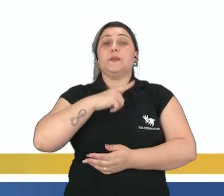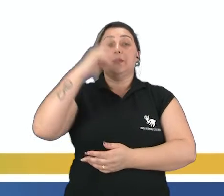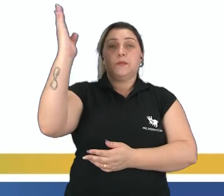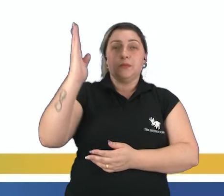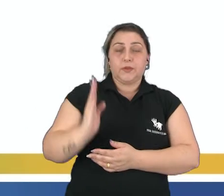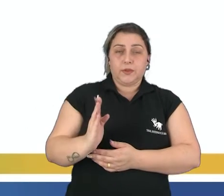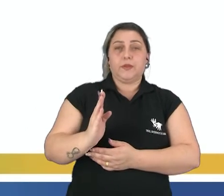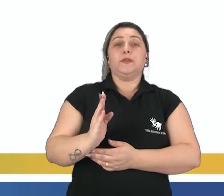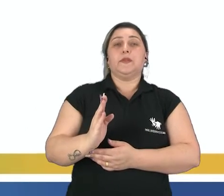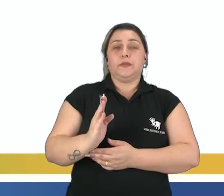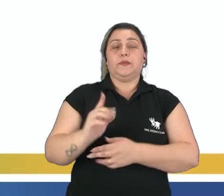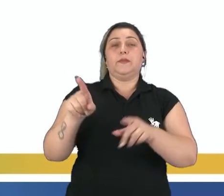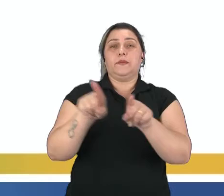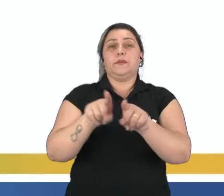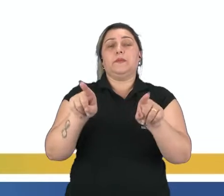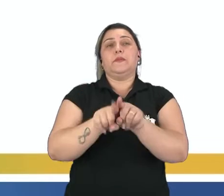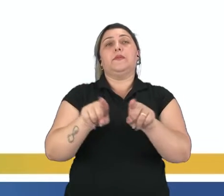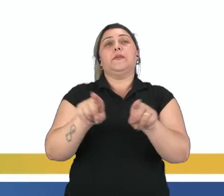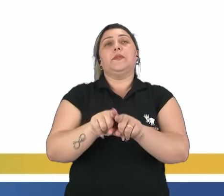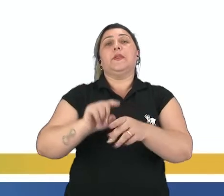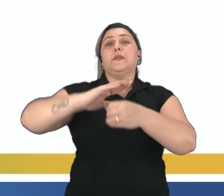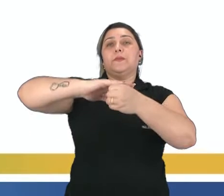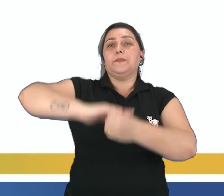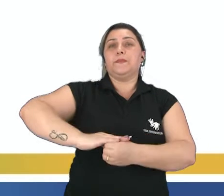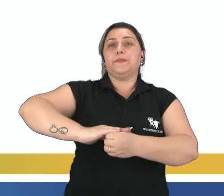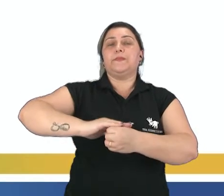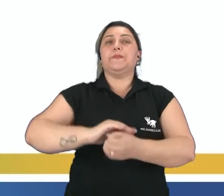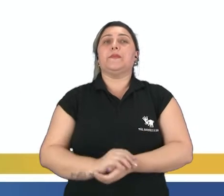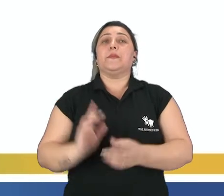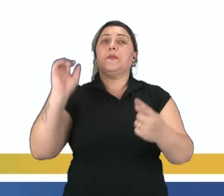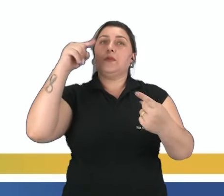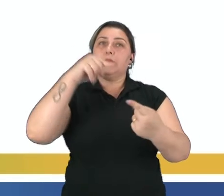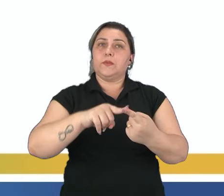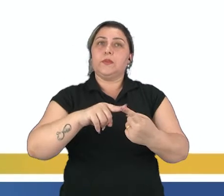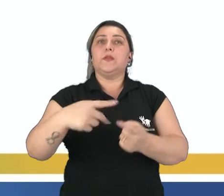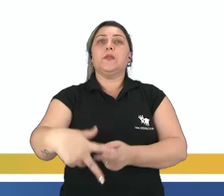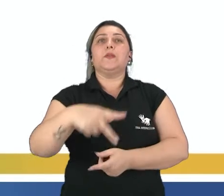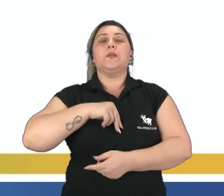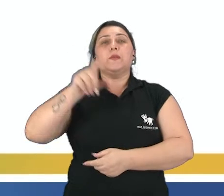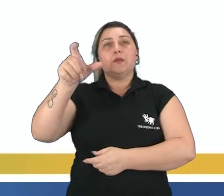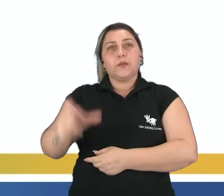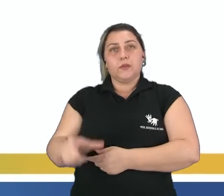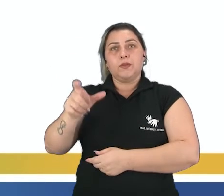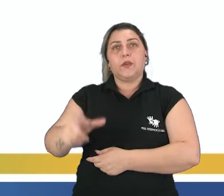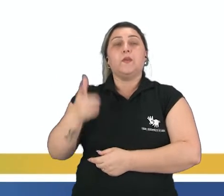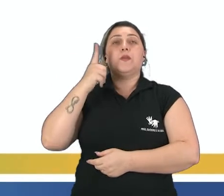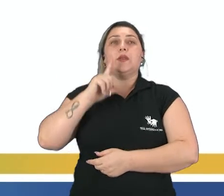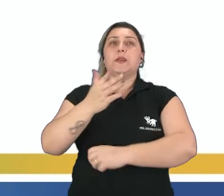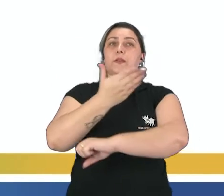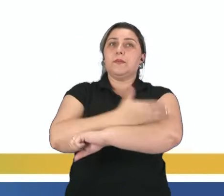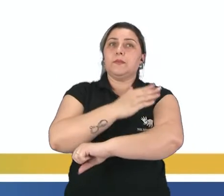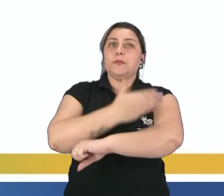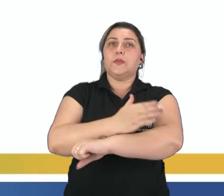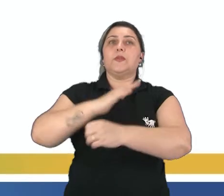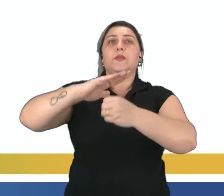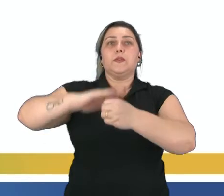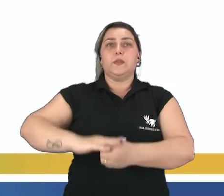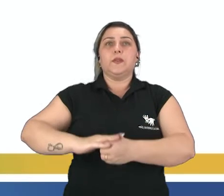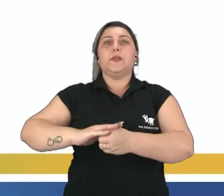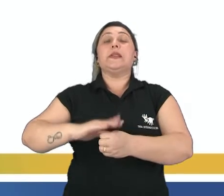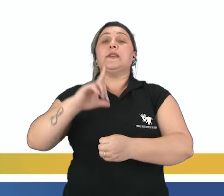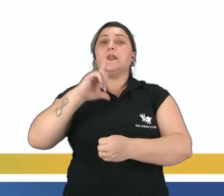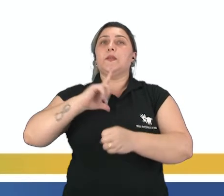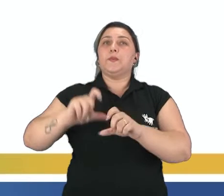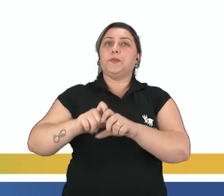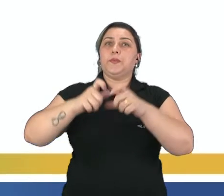Brasil incluído nessa colonização. O objetivo dos portugueses foi concretizado na prática colonizadora